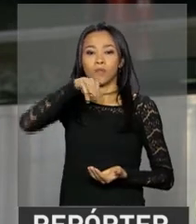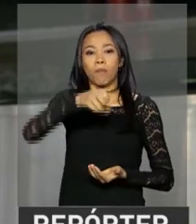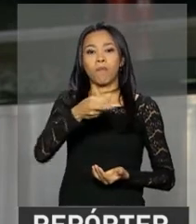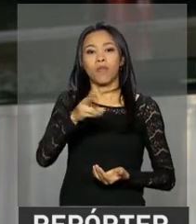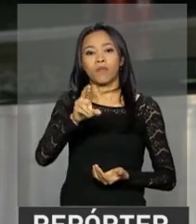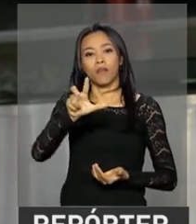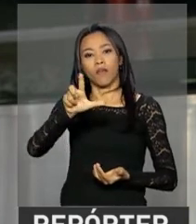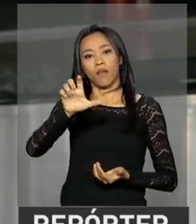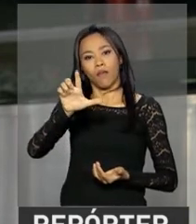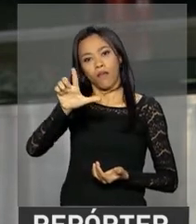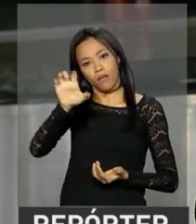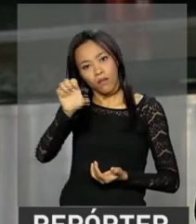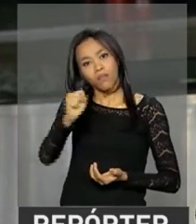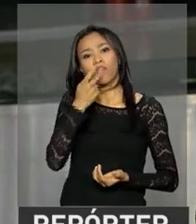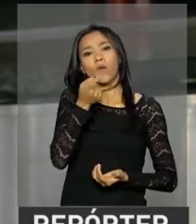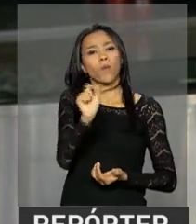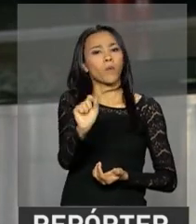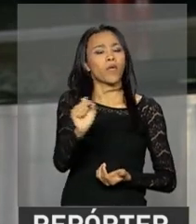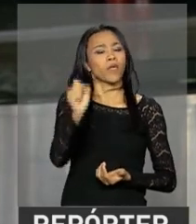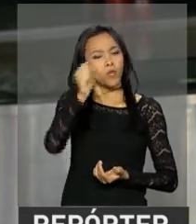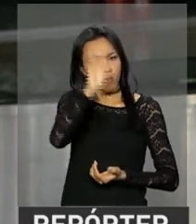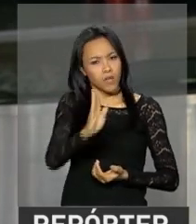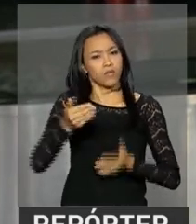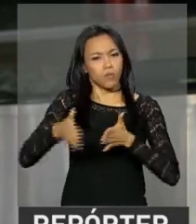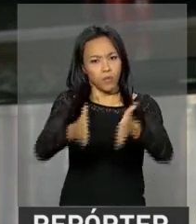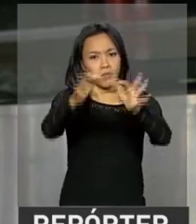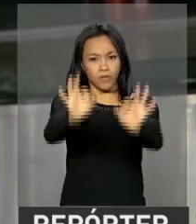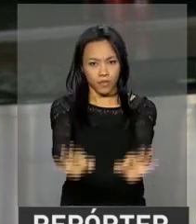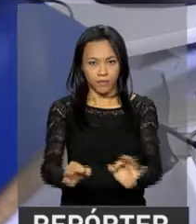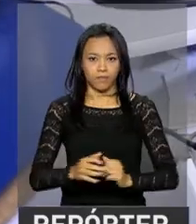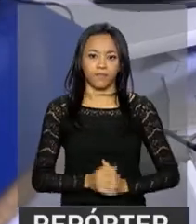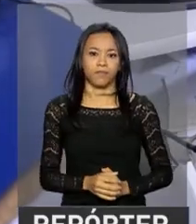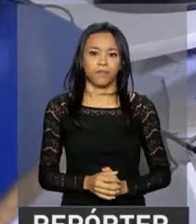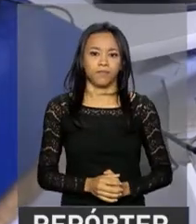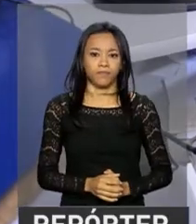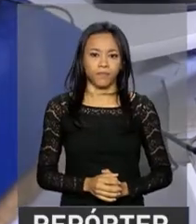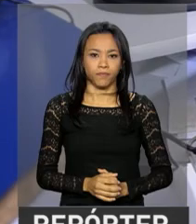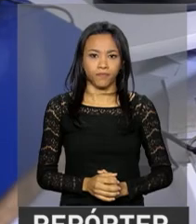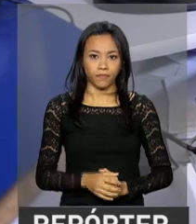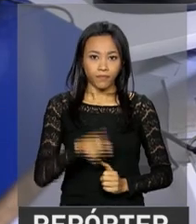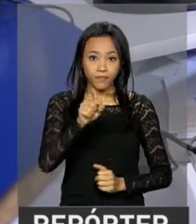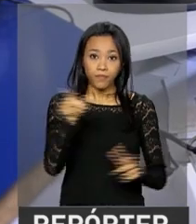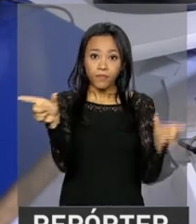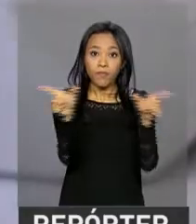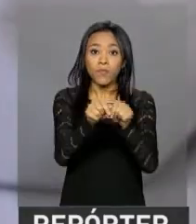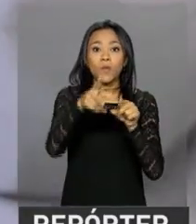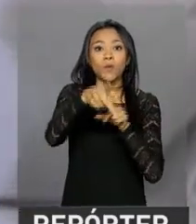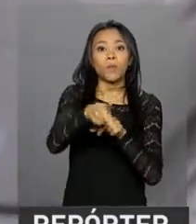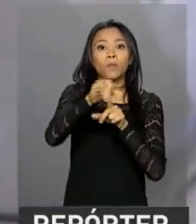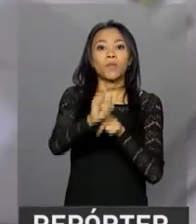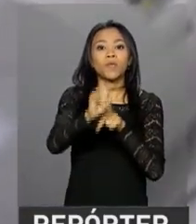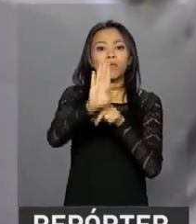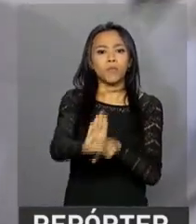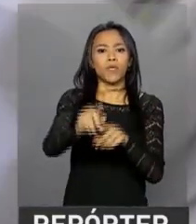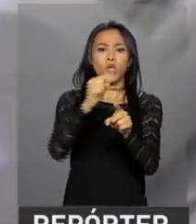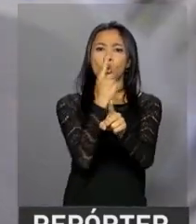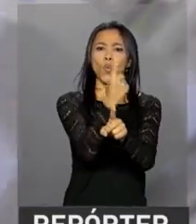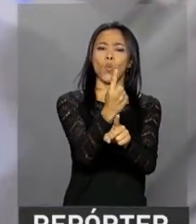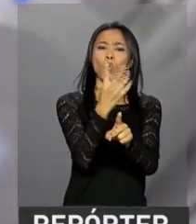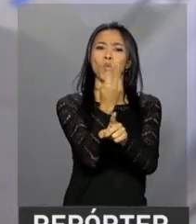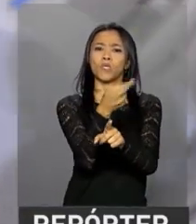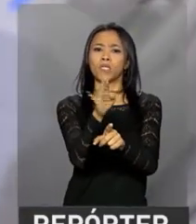e disse que o brasil está no rumo certo o pib brasileiro totalizou 1 trilhão